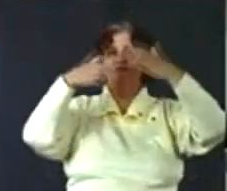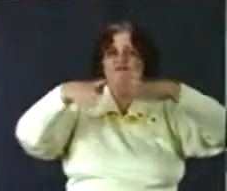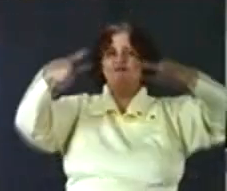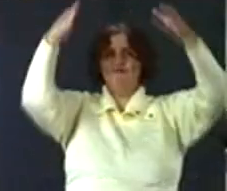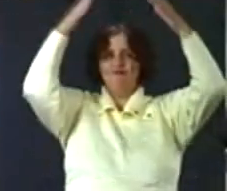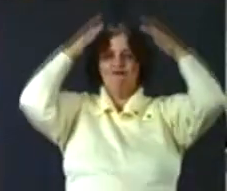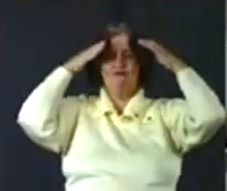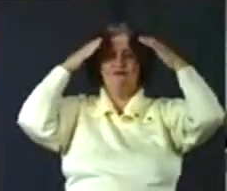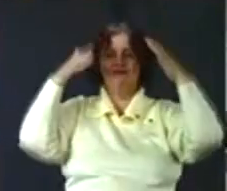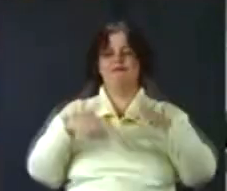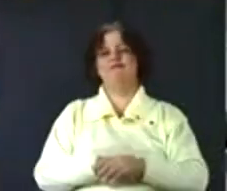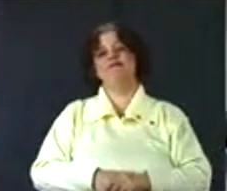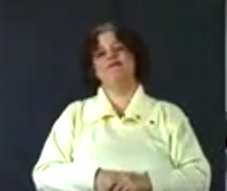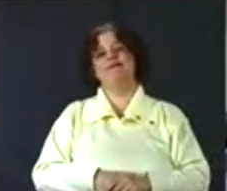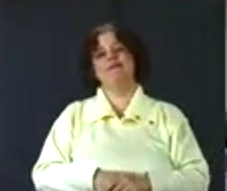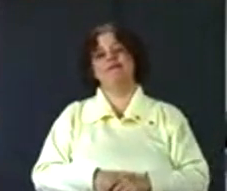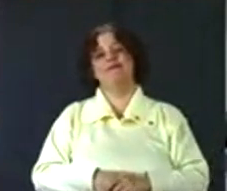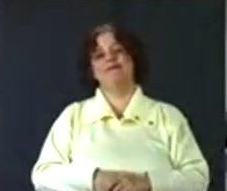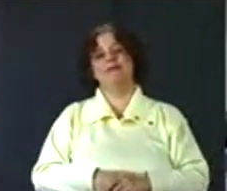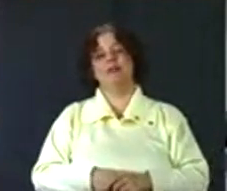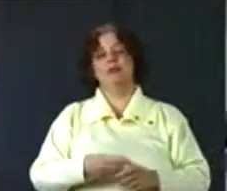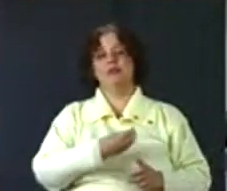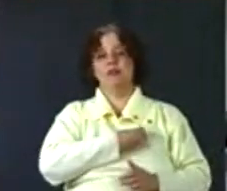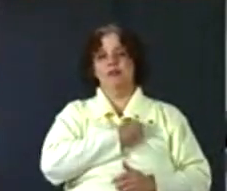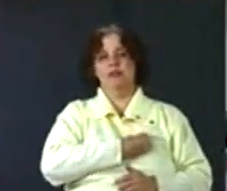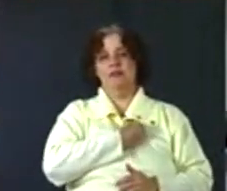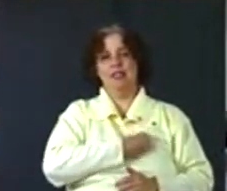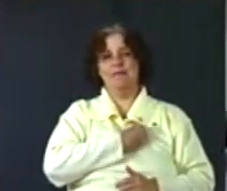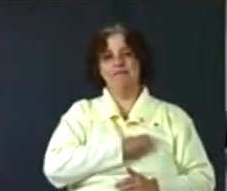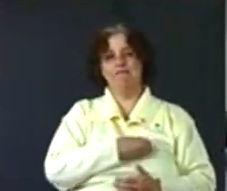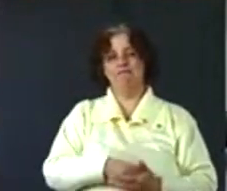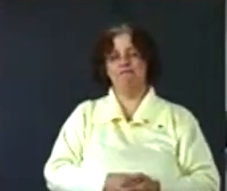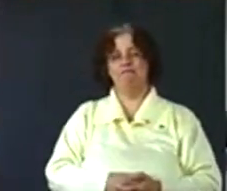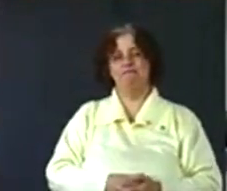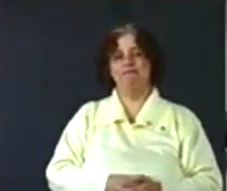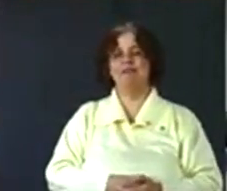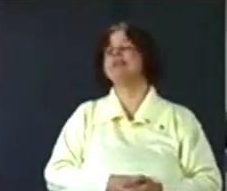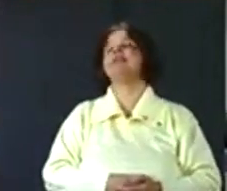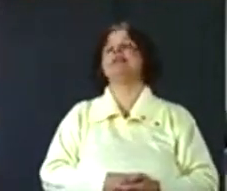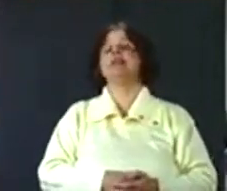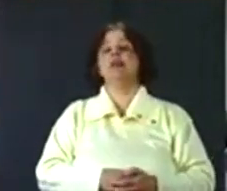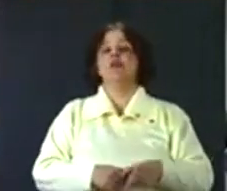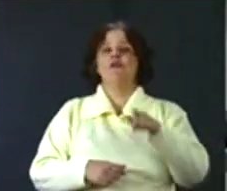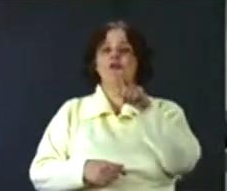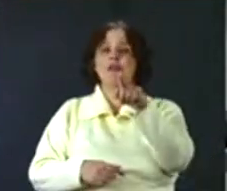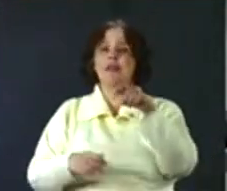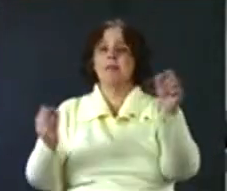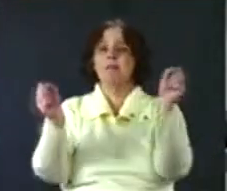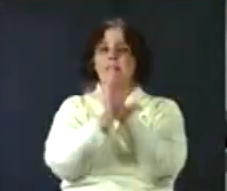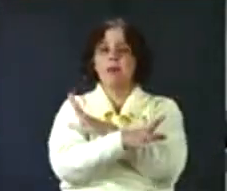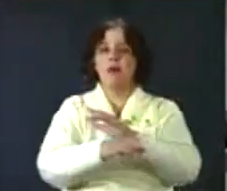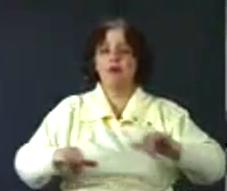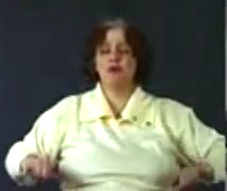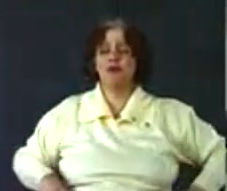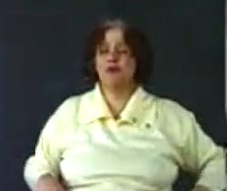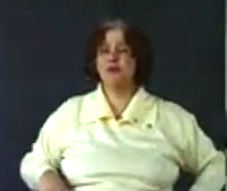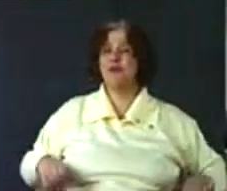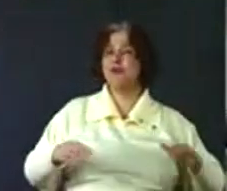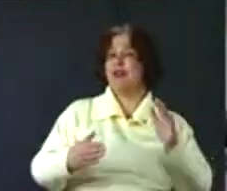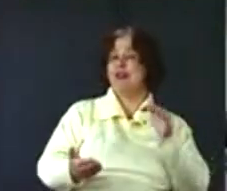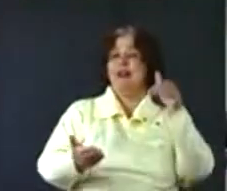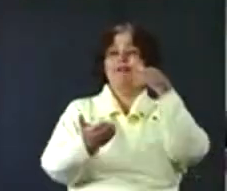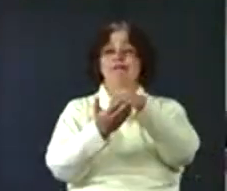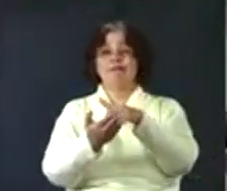ser fiel para morrer, mas você está pronto como igreja do Senhor Jesus a sofrer até as últimas consequências, e se necessário